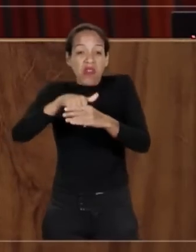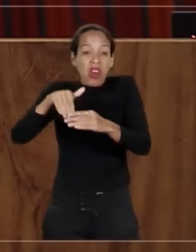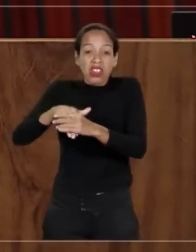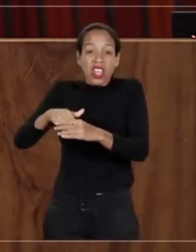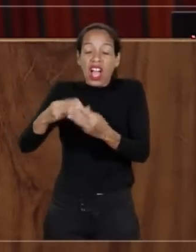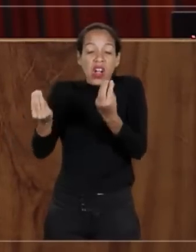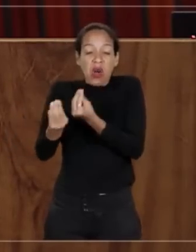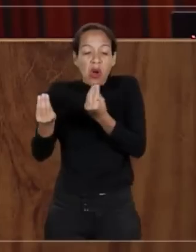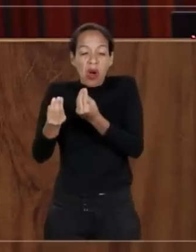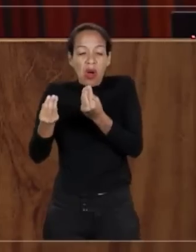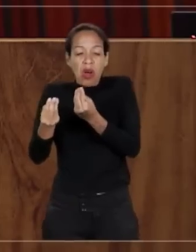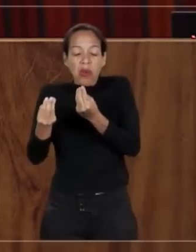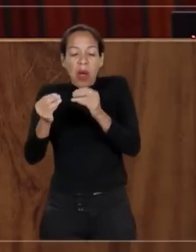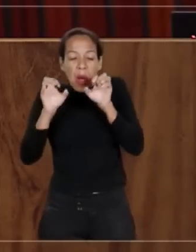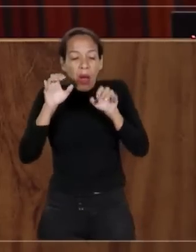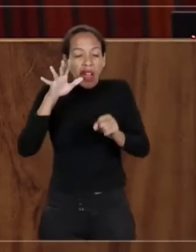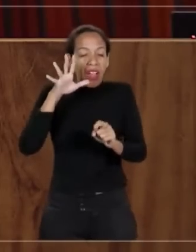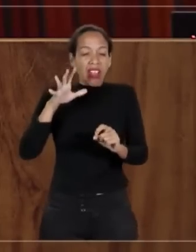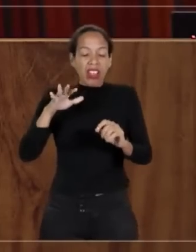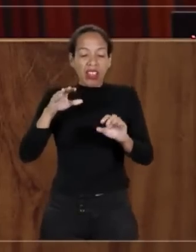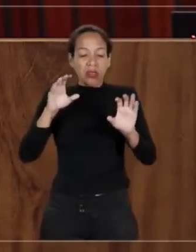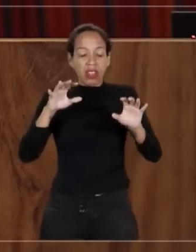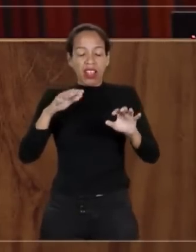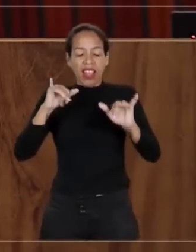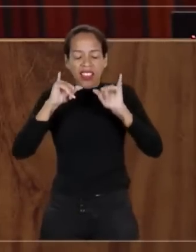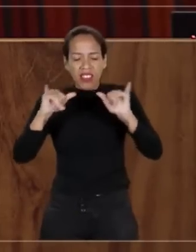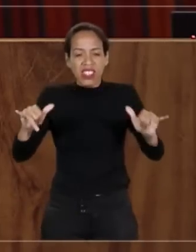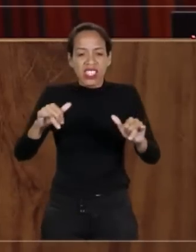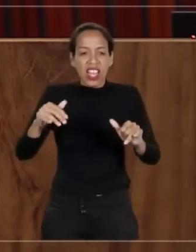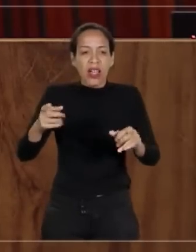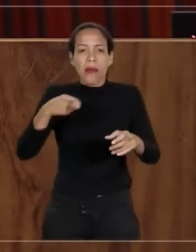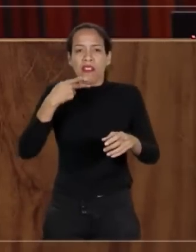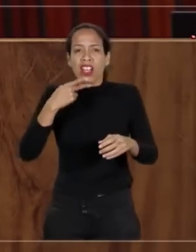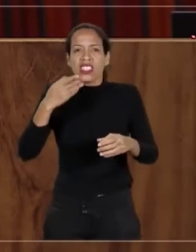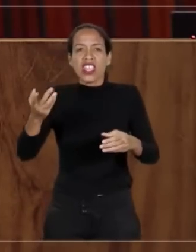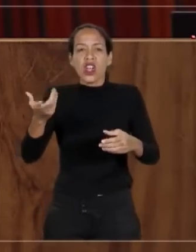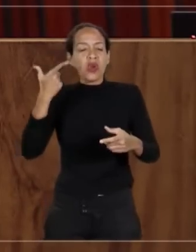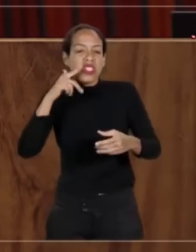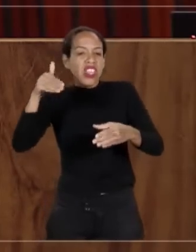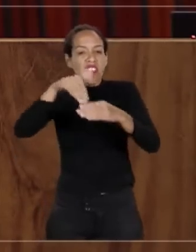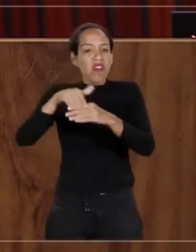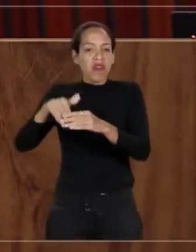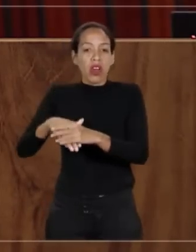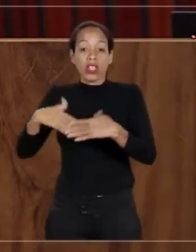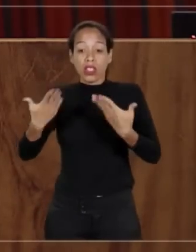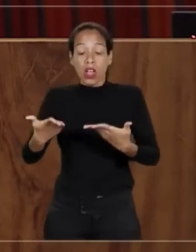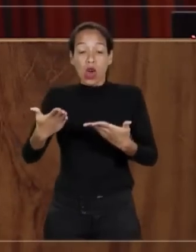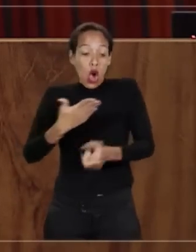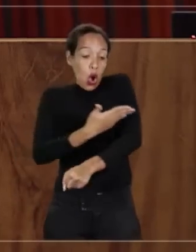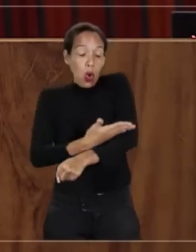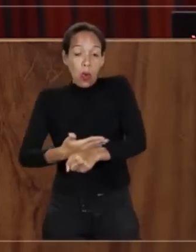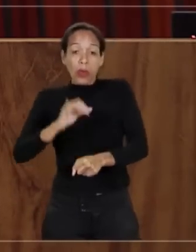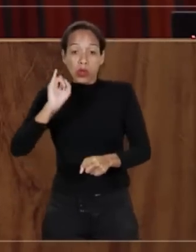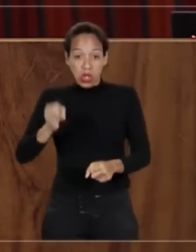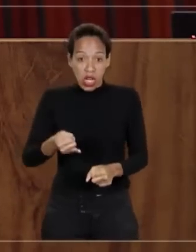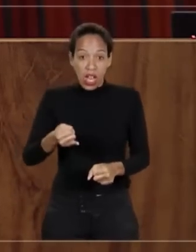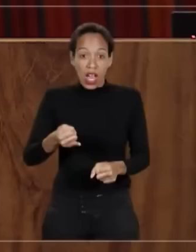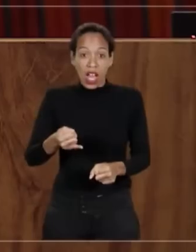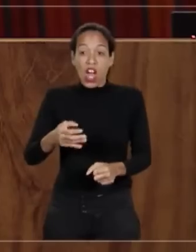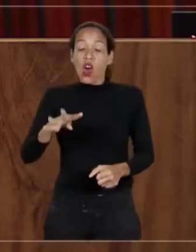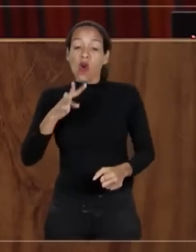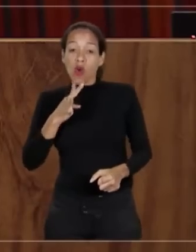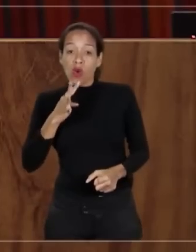poderiam ser influenciadas a votar no candidato à reeleição. Contra o primeiro argumento, esta Corte, por seu órgão colegiado, já reconheceu